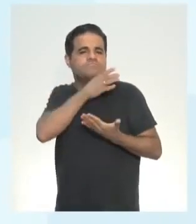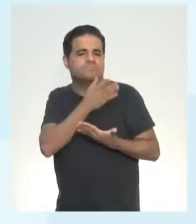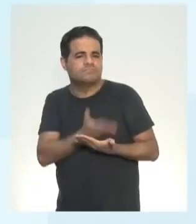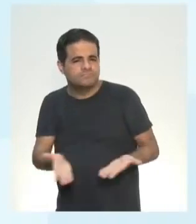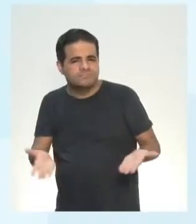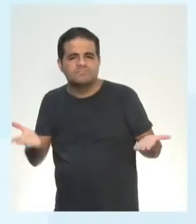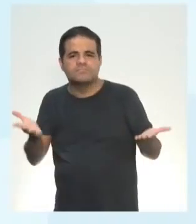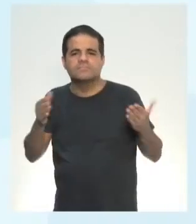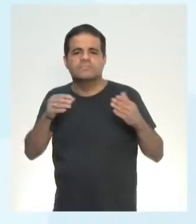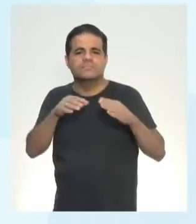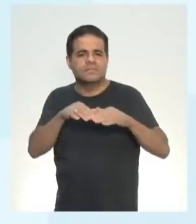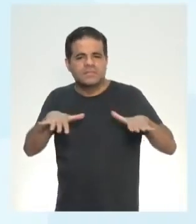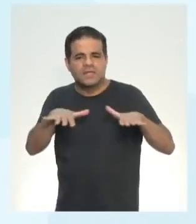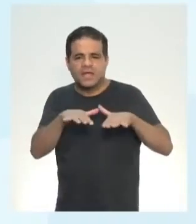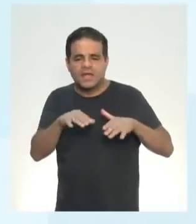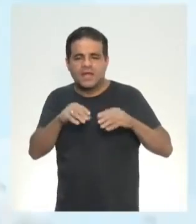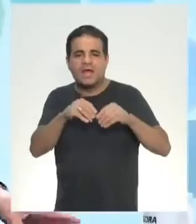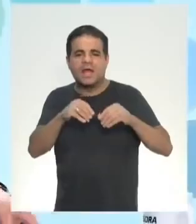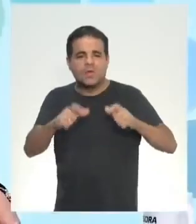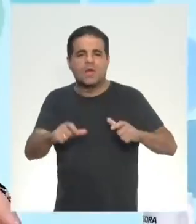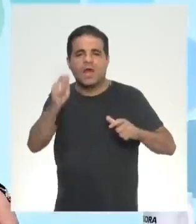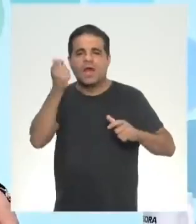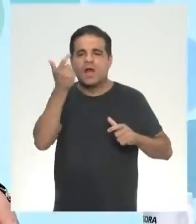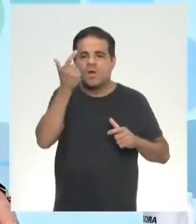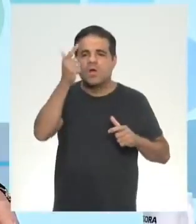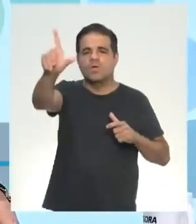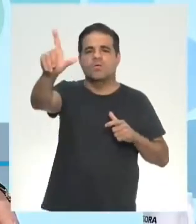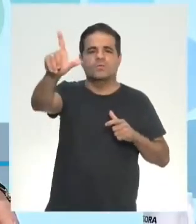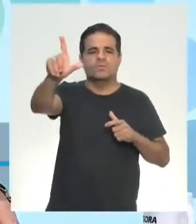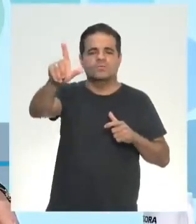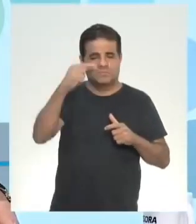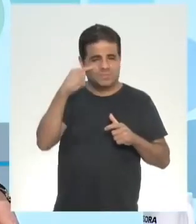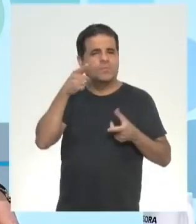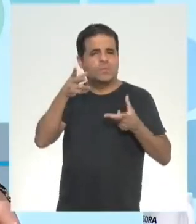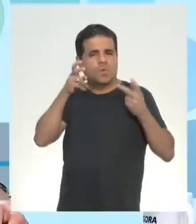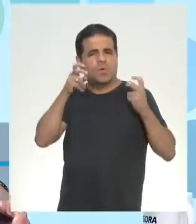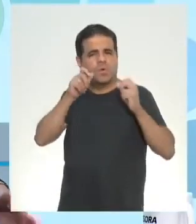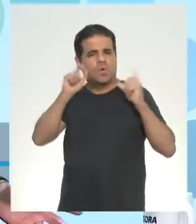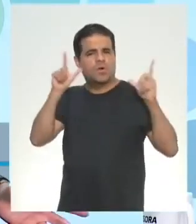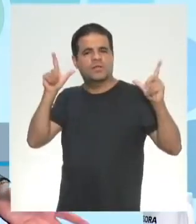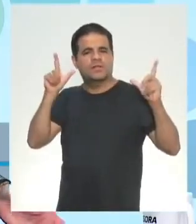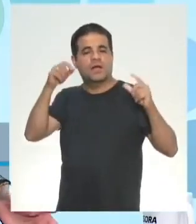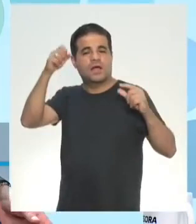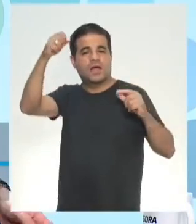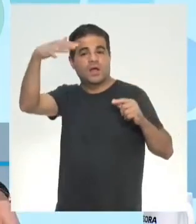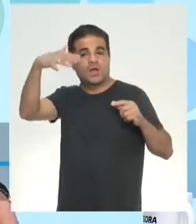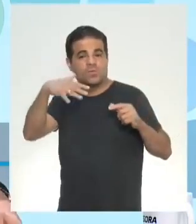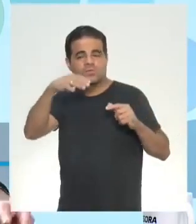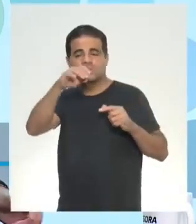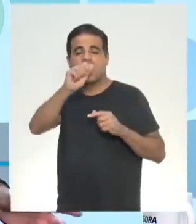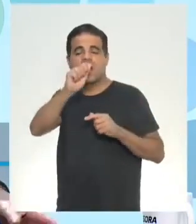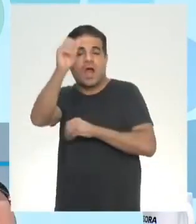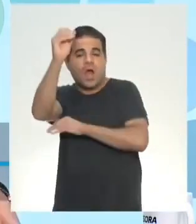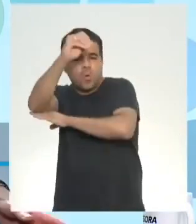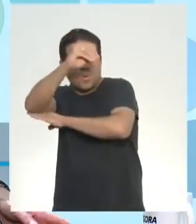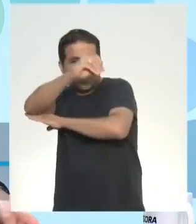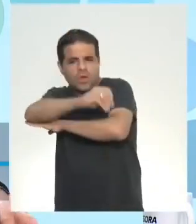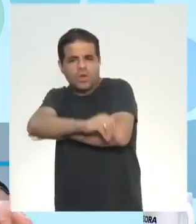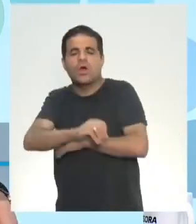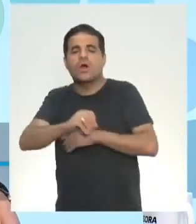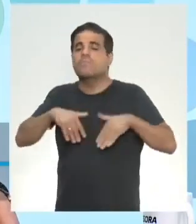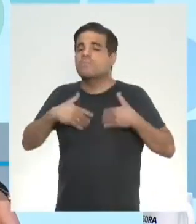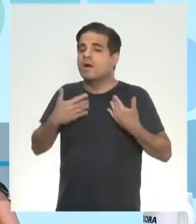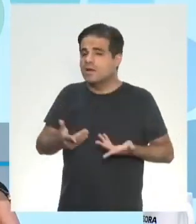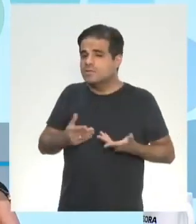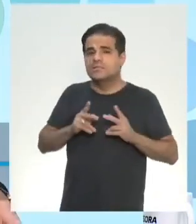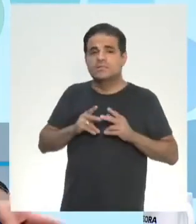perdido em terra alheia. Então, você tem aí o Cortiço acordando. Você tem a luz da aurora, tá? Mas, ao mesmo